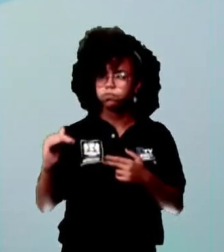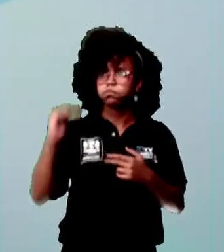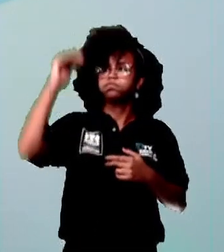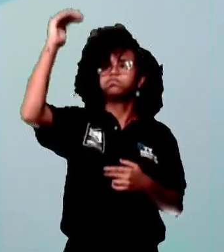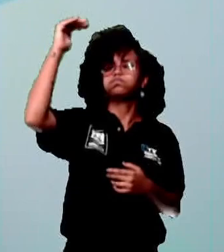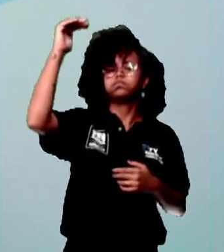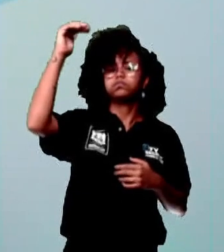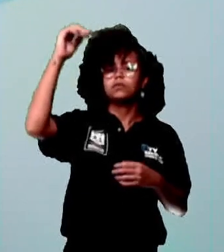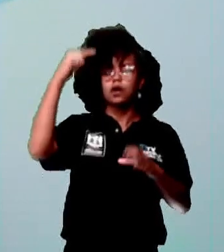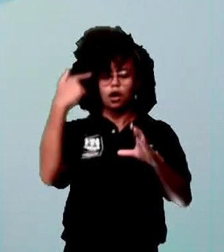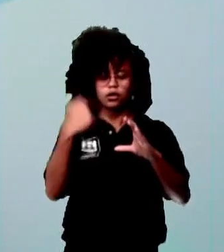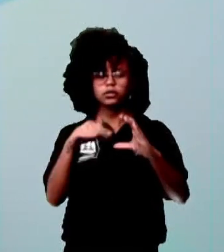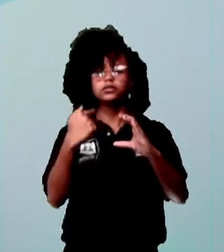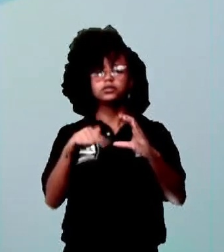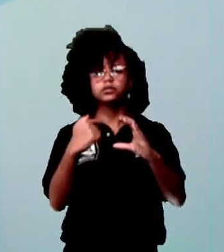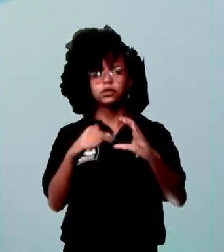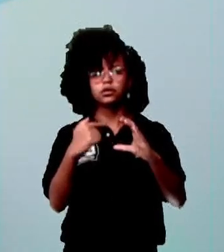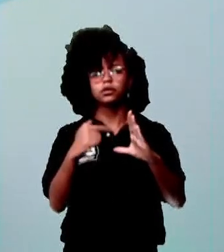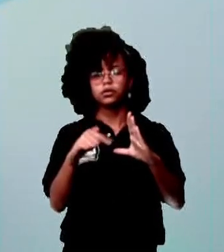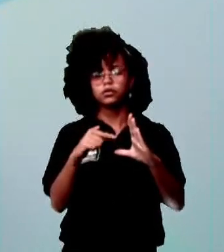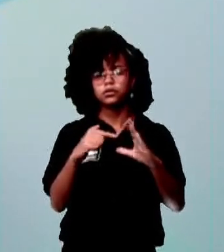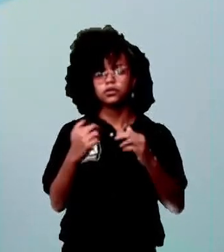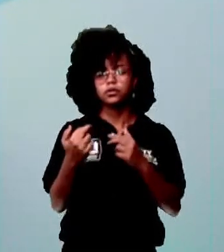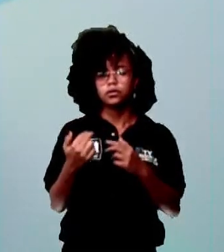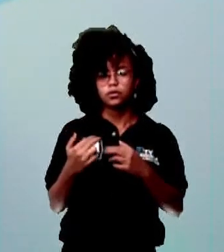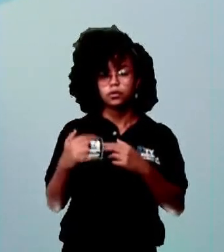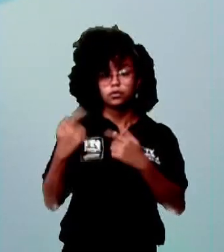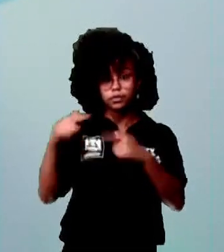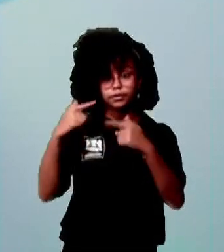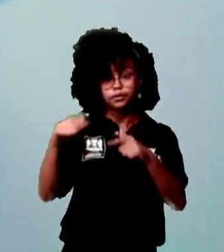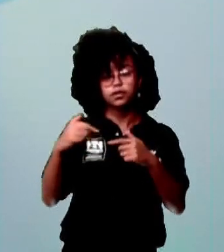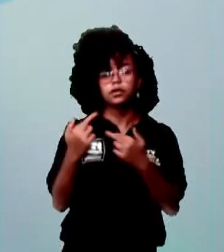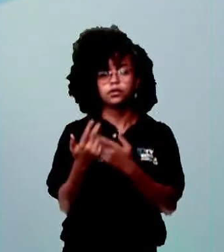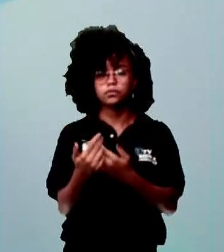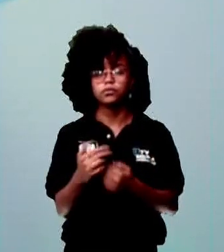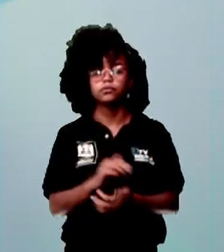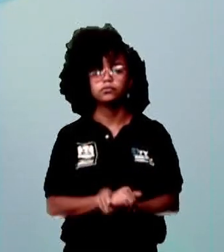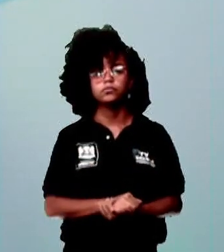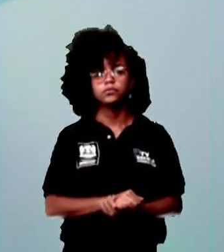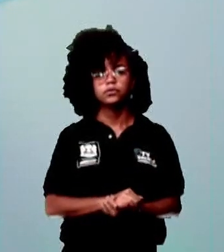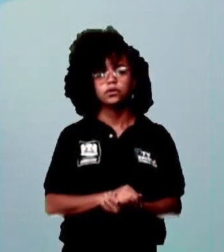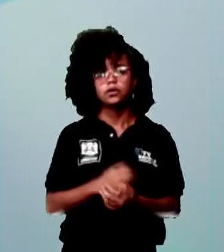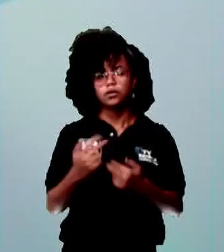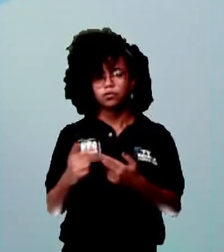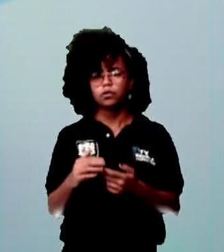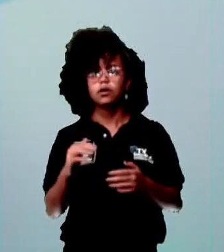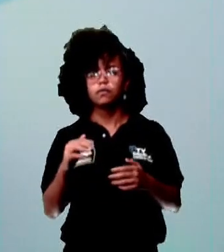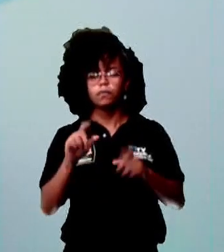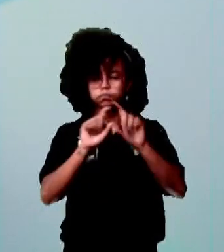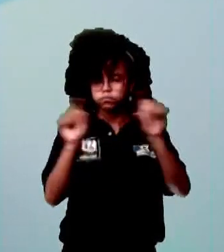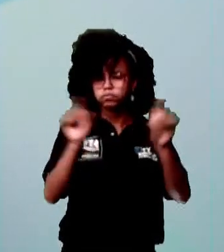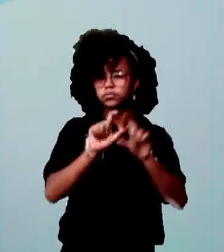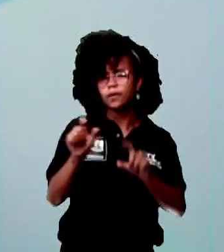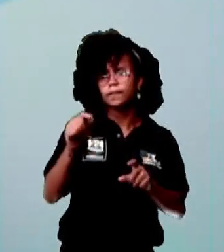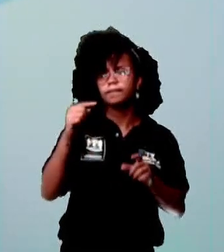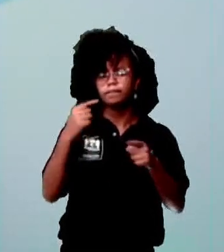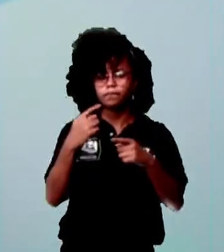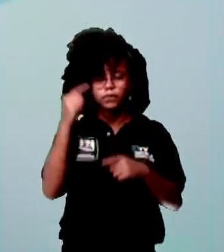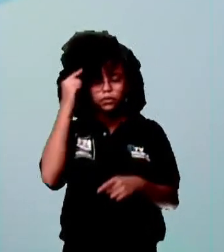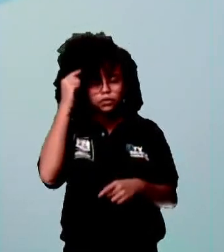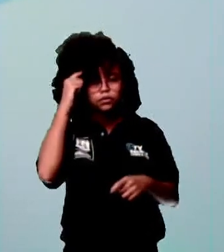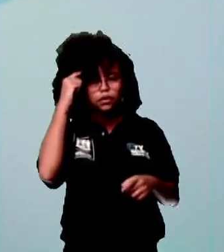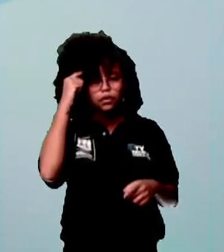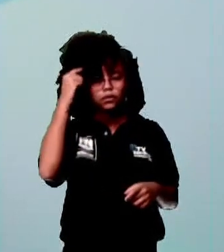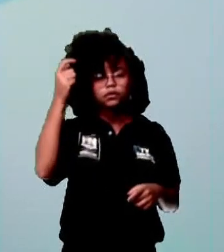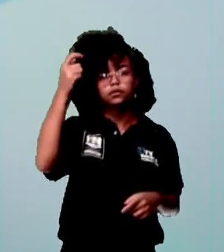de maneira muito firme a respeito da situação, apesar da tirinha nos levar a uma compreensão crítica